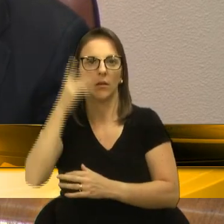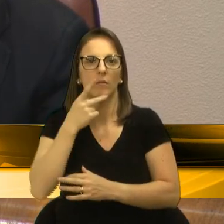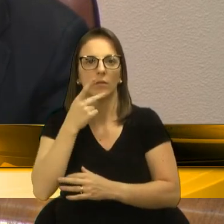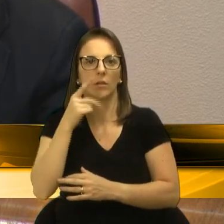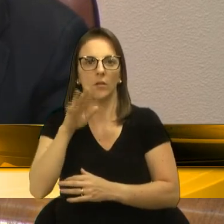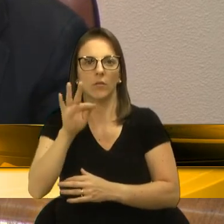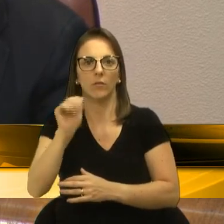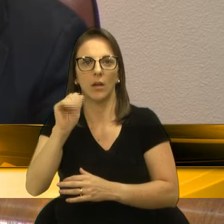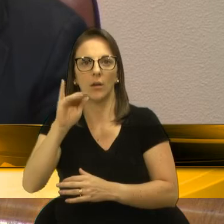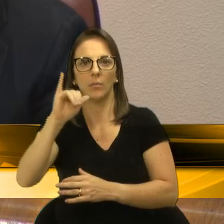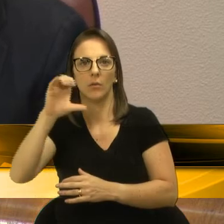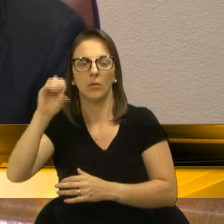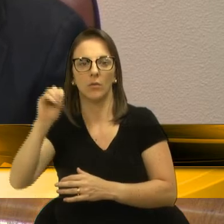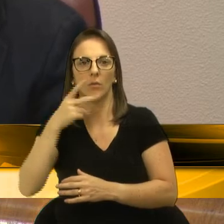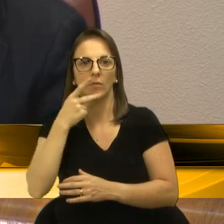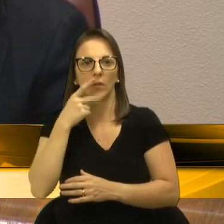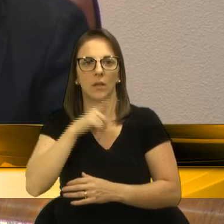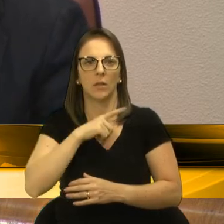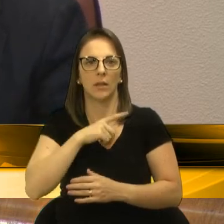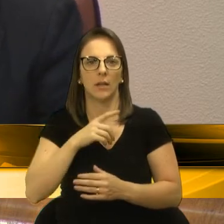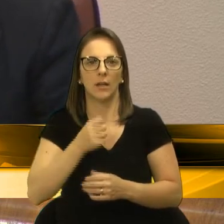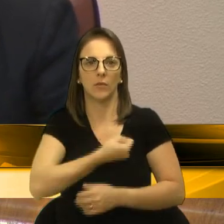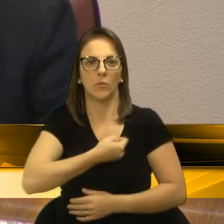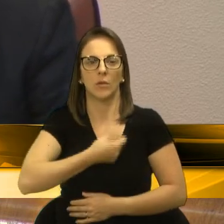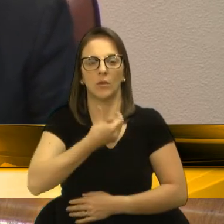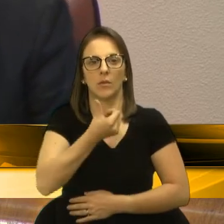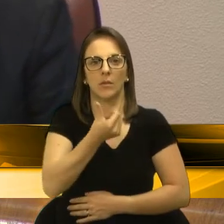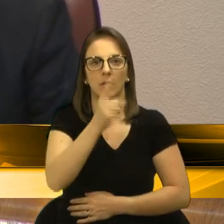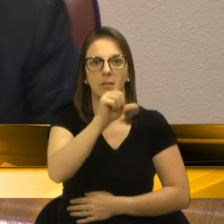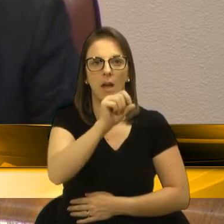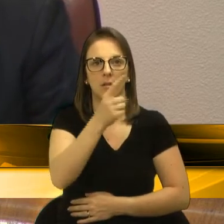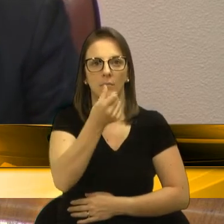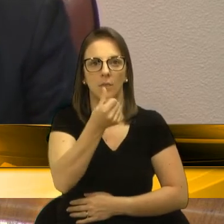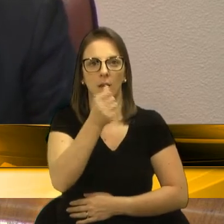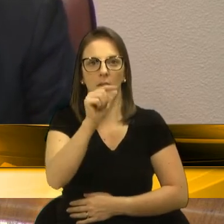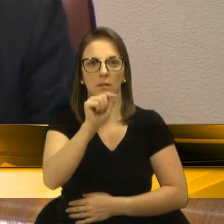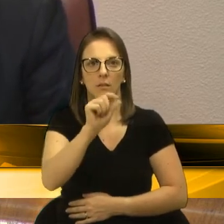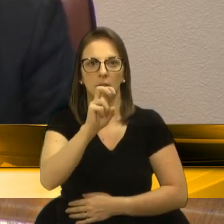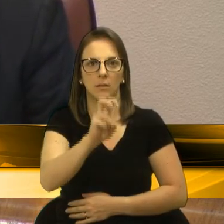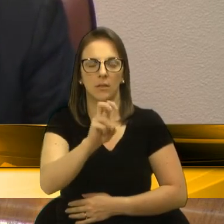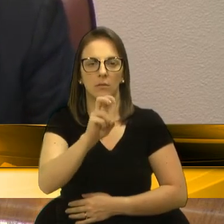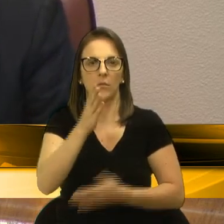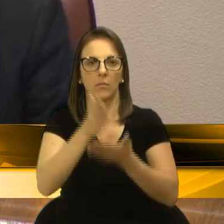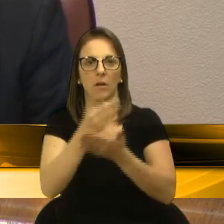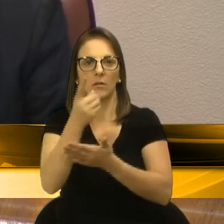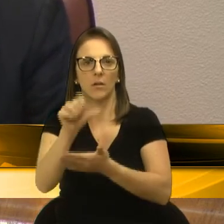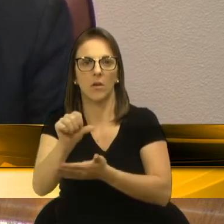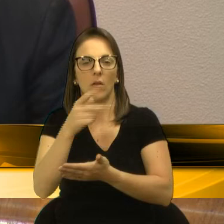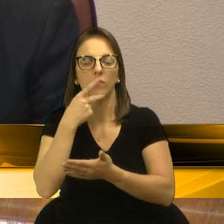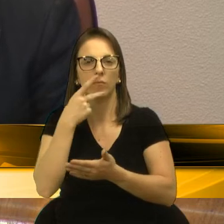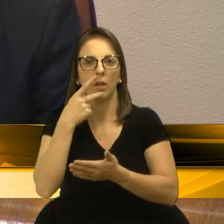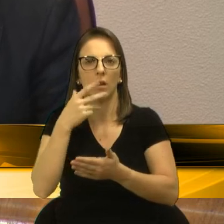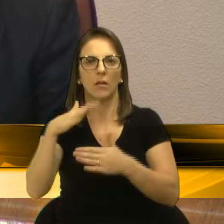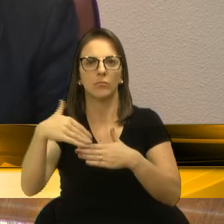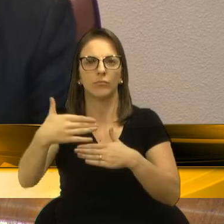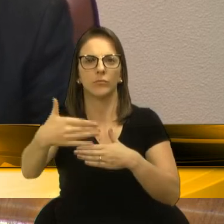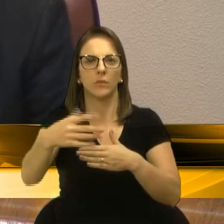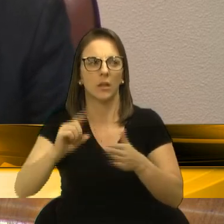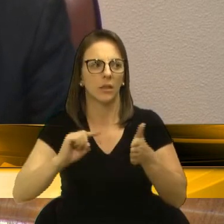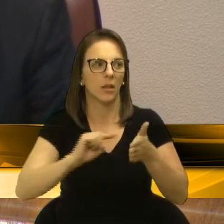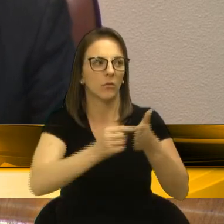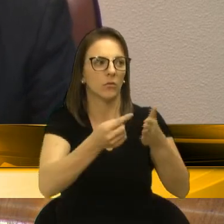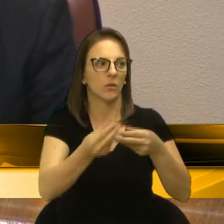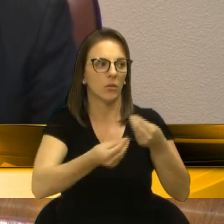documento externo número 365/2019 e aditamentos à denúncia, por meio dos documentos externos,